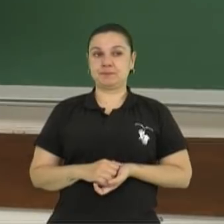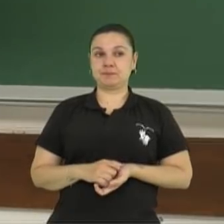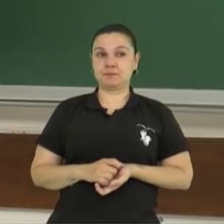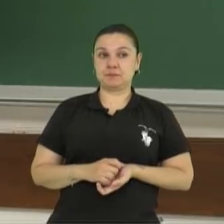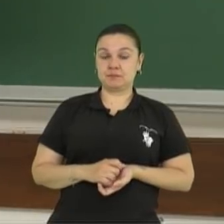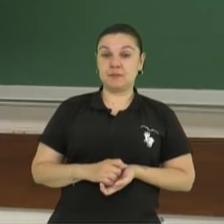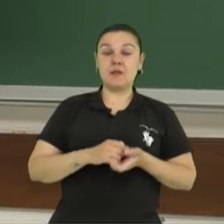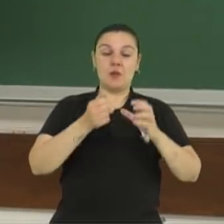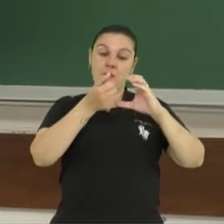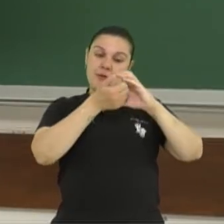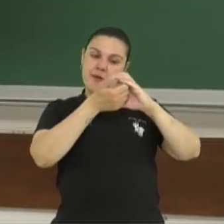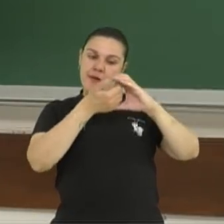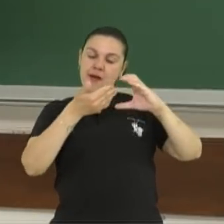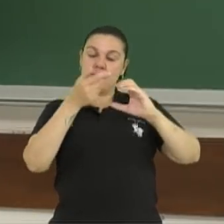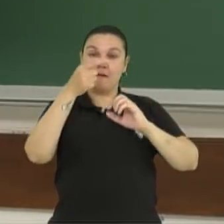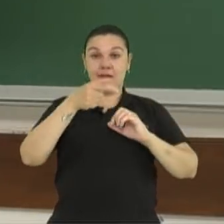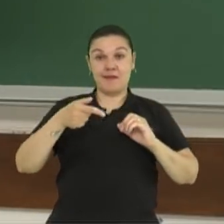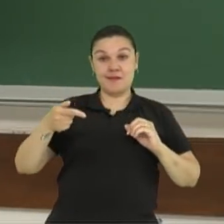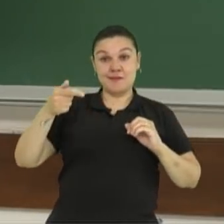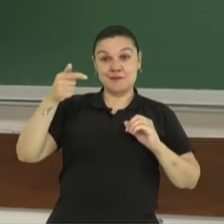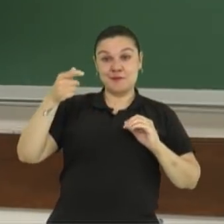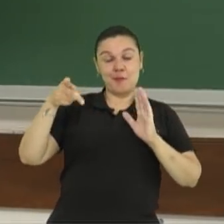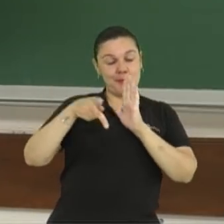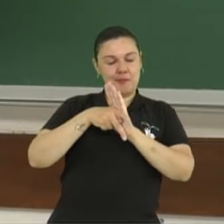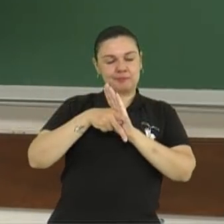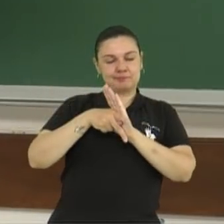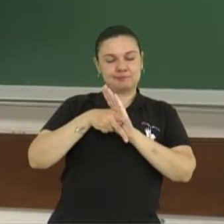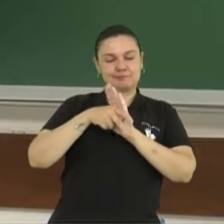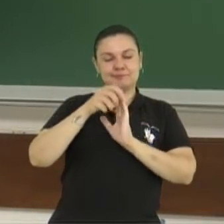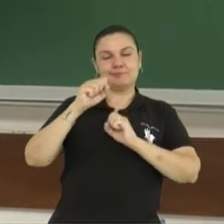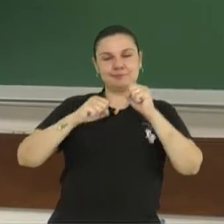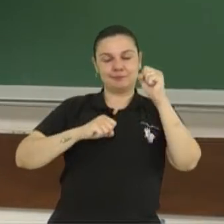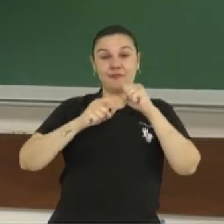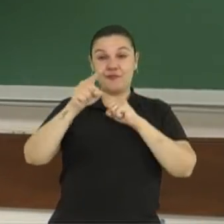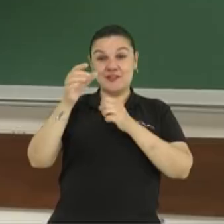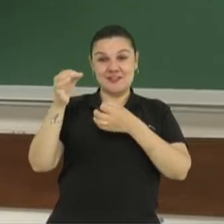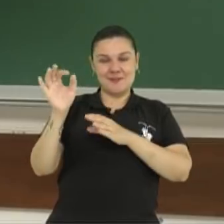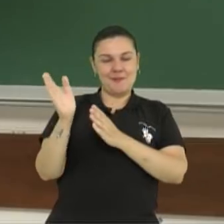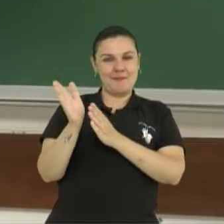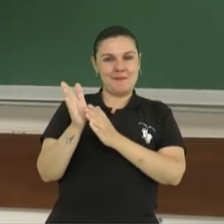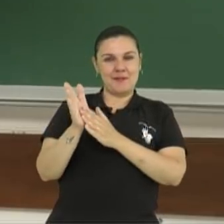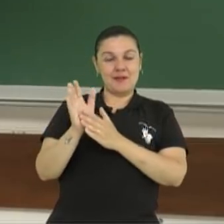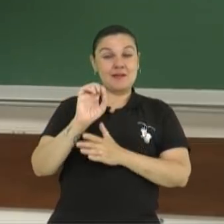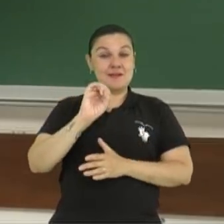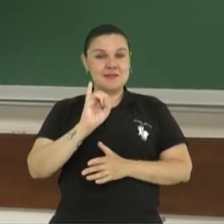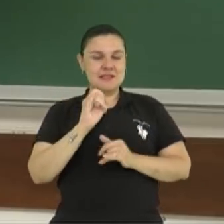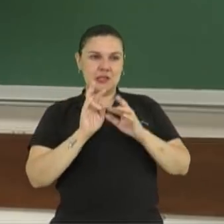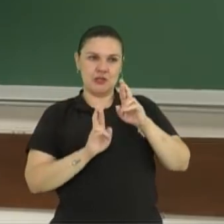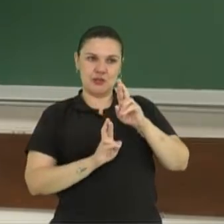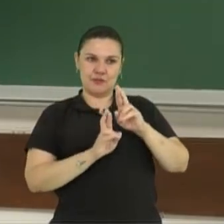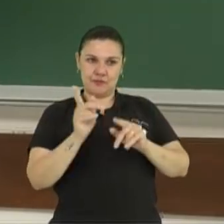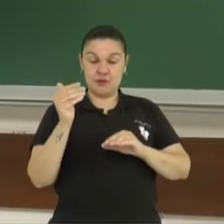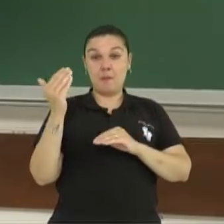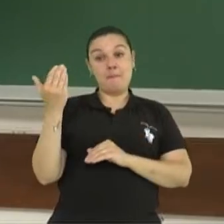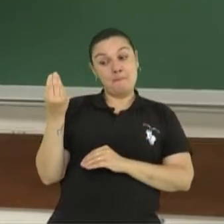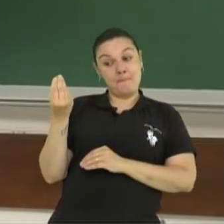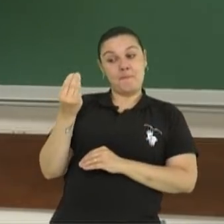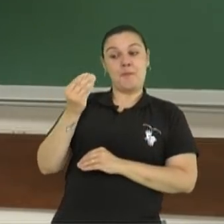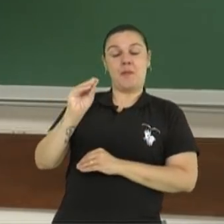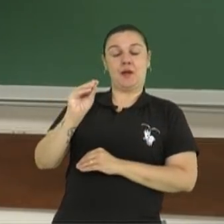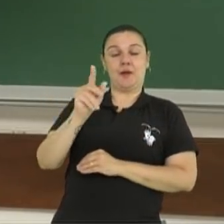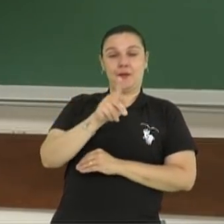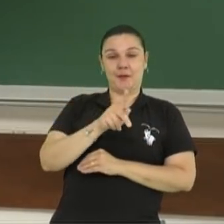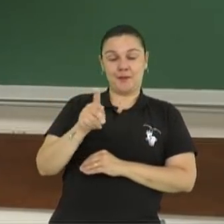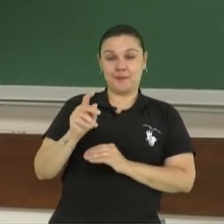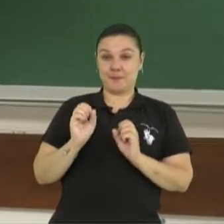Então, são características das indústrias. Para você que acertou, parabéns! Se você fez diferente, envia para o seu